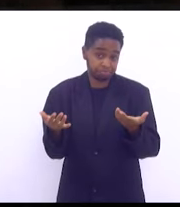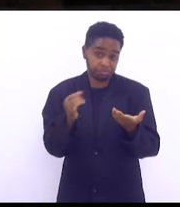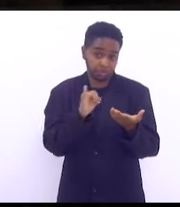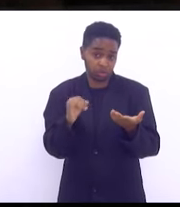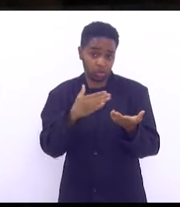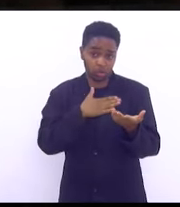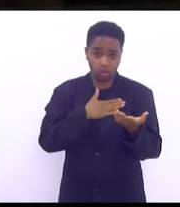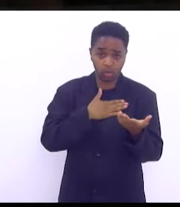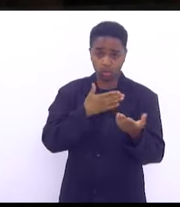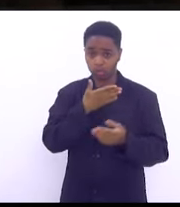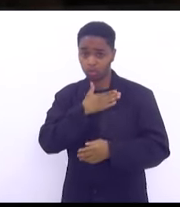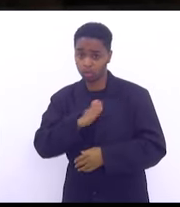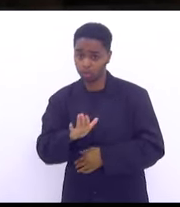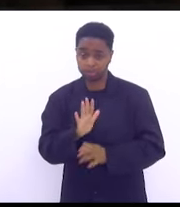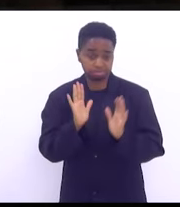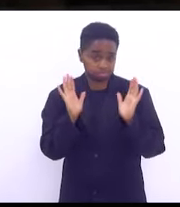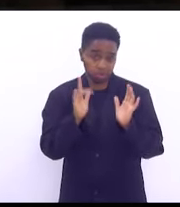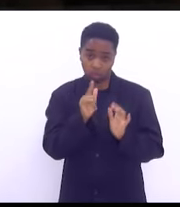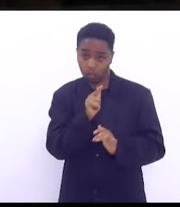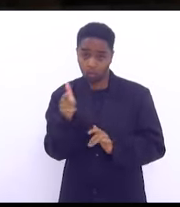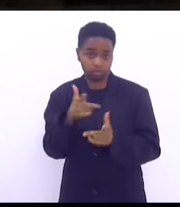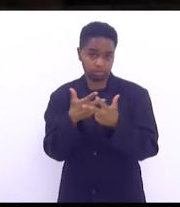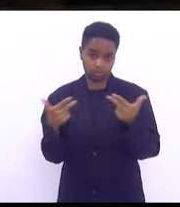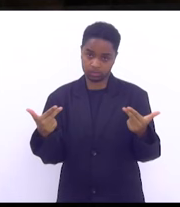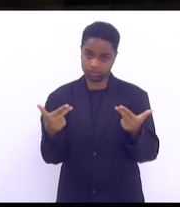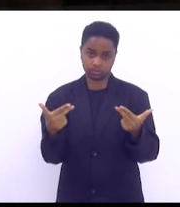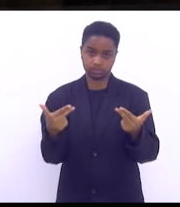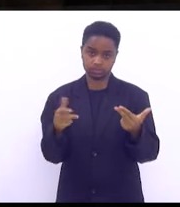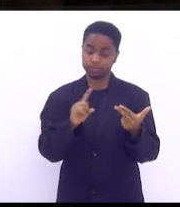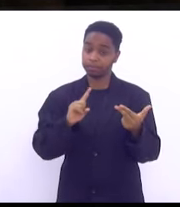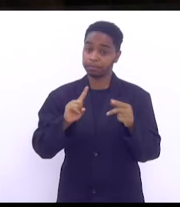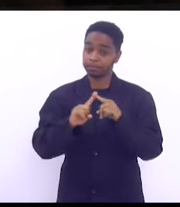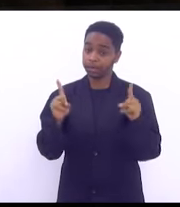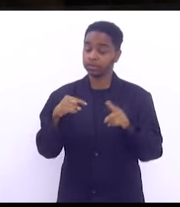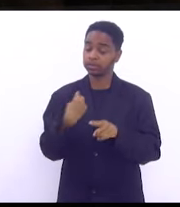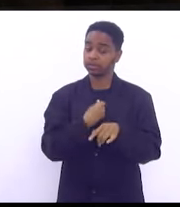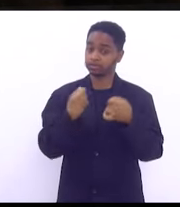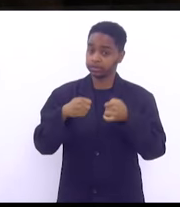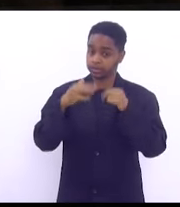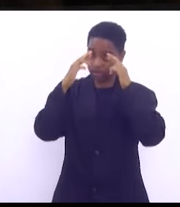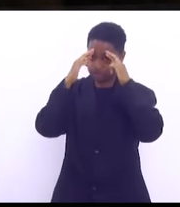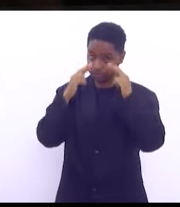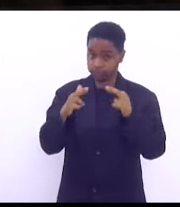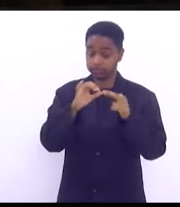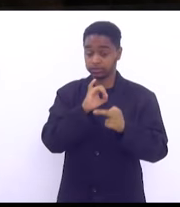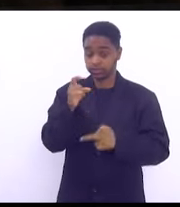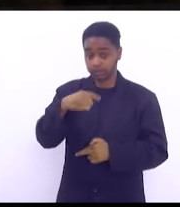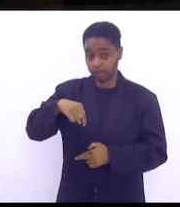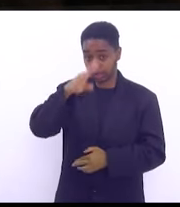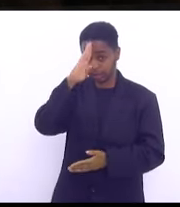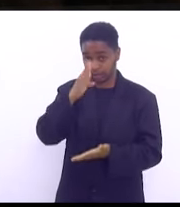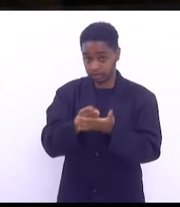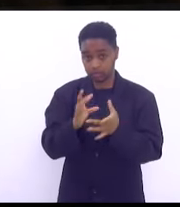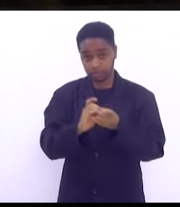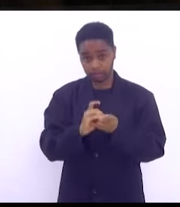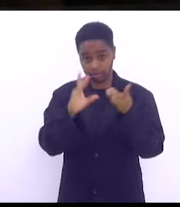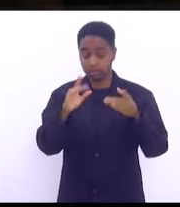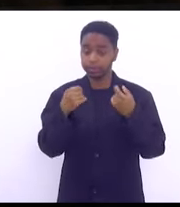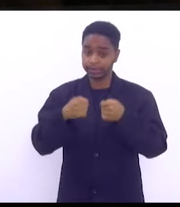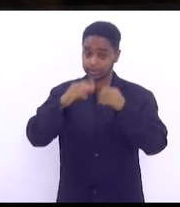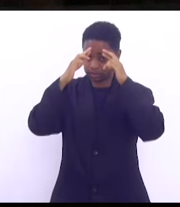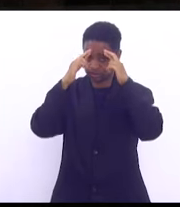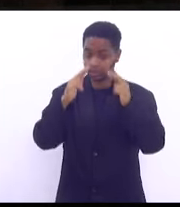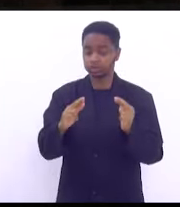ou não gosta, é outros 550. A gente tem que respeitar. Se você acredita na democracia,